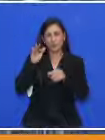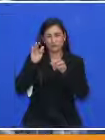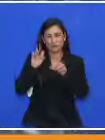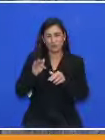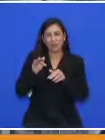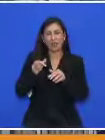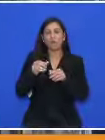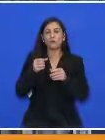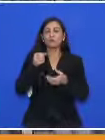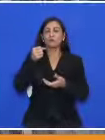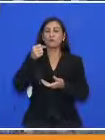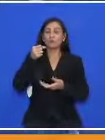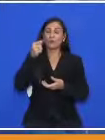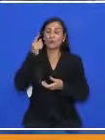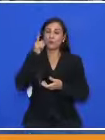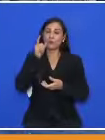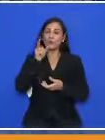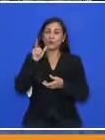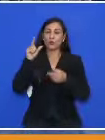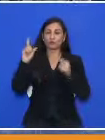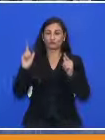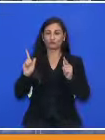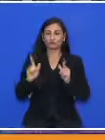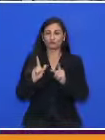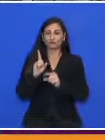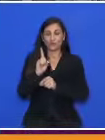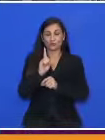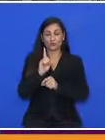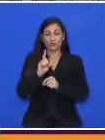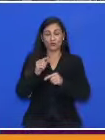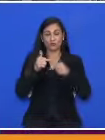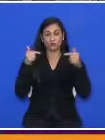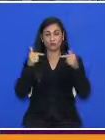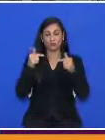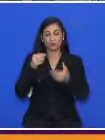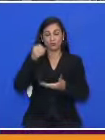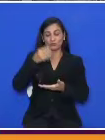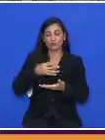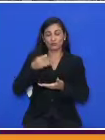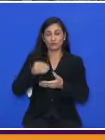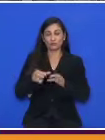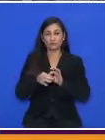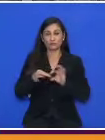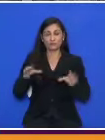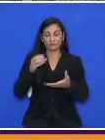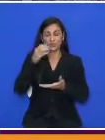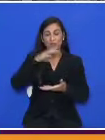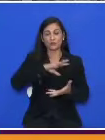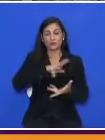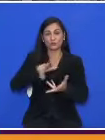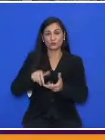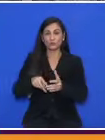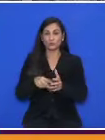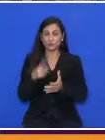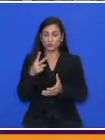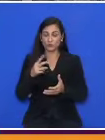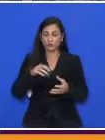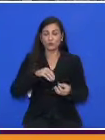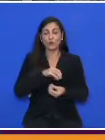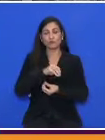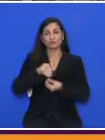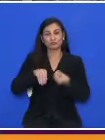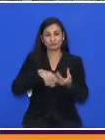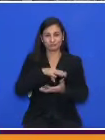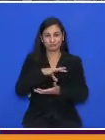sorte, fará a liberação manualmente. Agora sim, as 100 bolas numeradas de 01 a 00 dentro do globo número 2. Globo